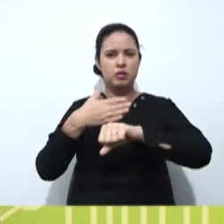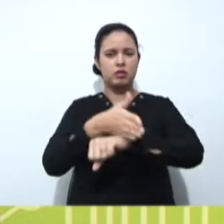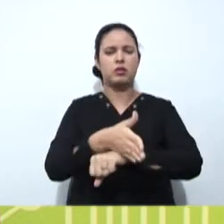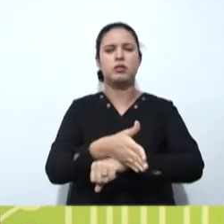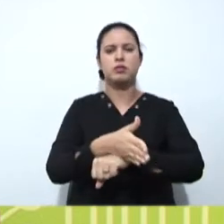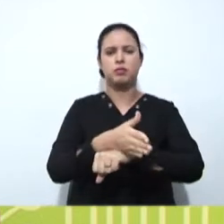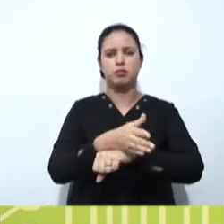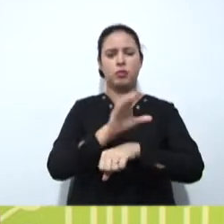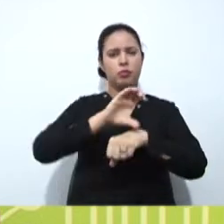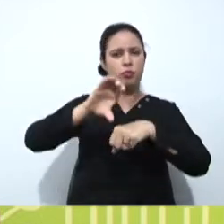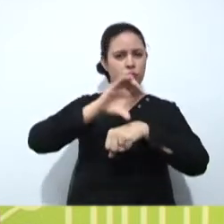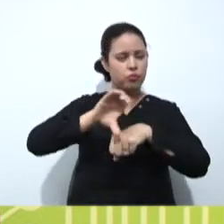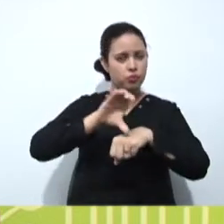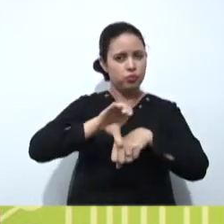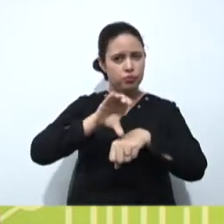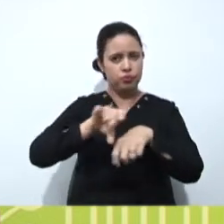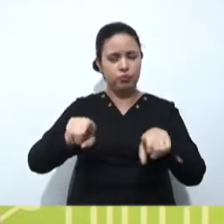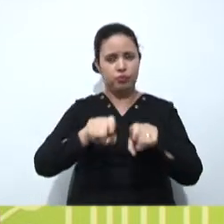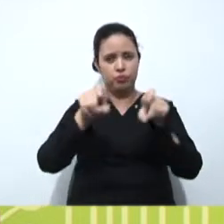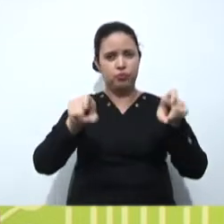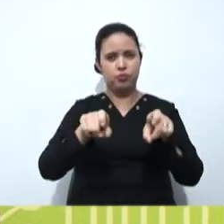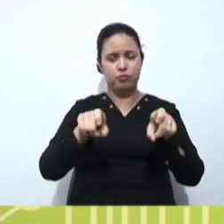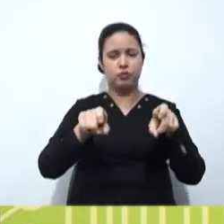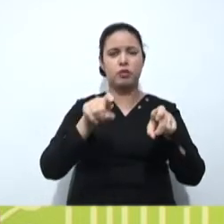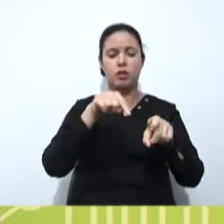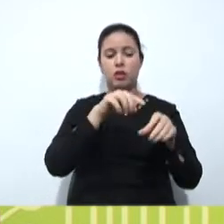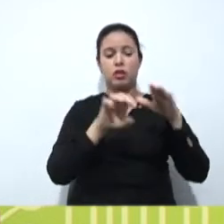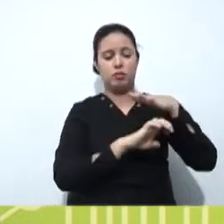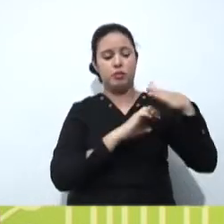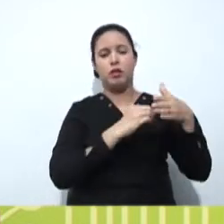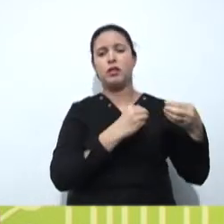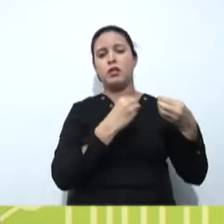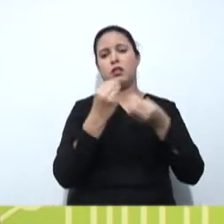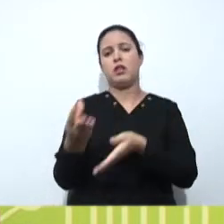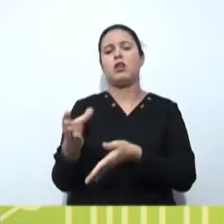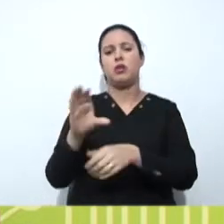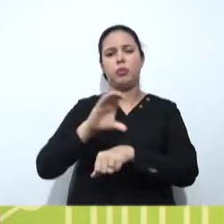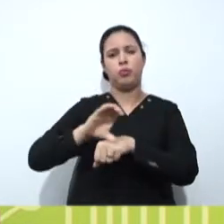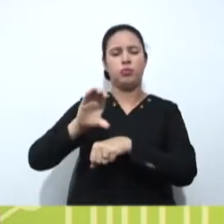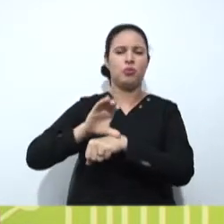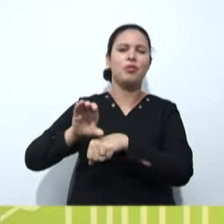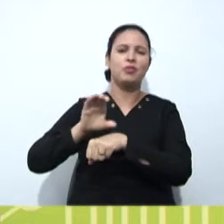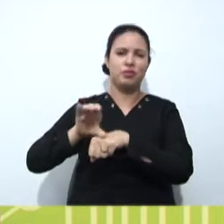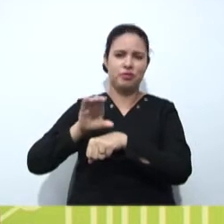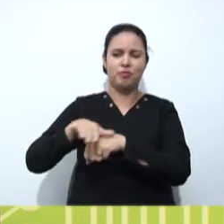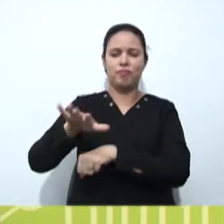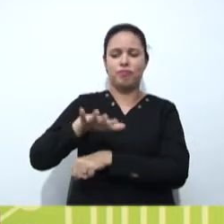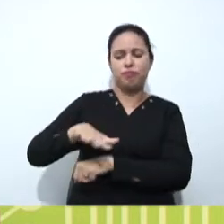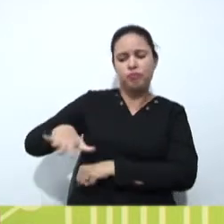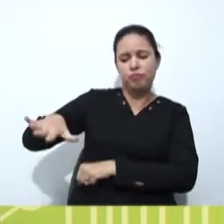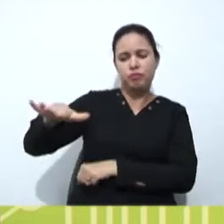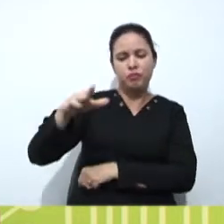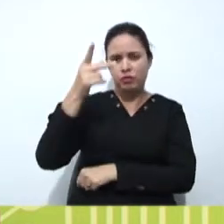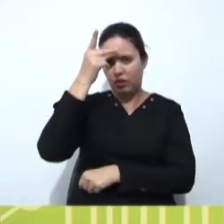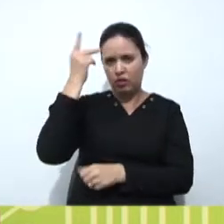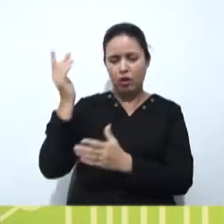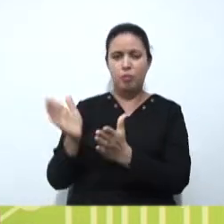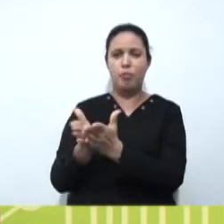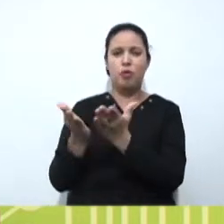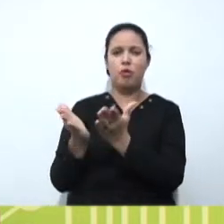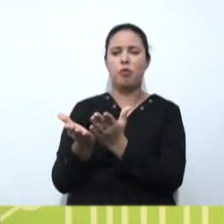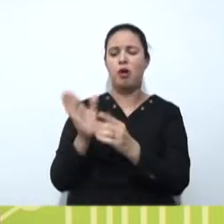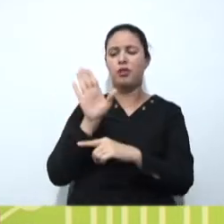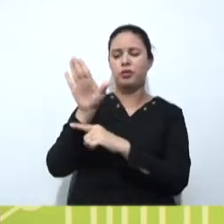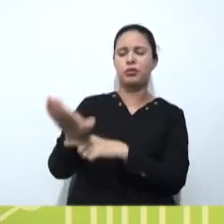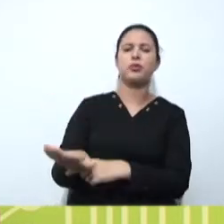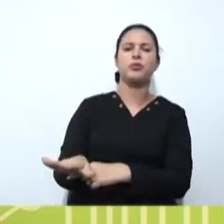fornece aquele serviço a comunidades mais carentes. Olha que bacana. Então, é uma responsabilidade que ele cumpre, né, com a sociedade e